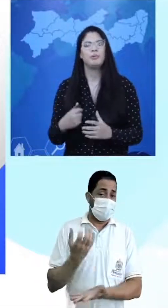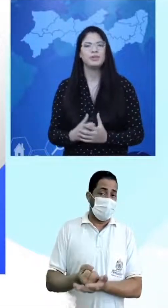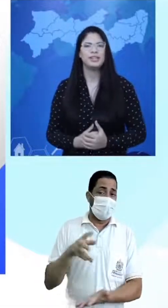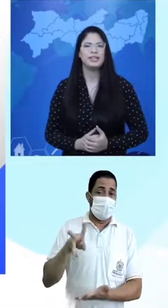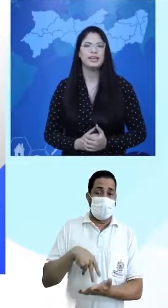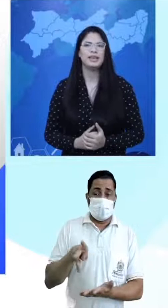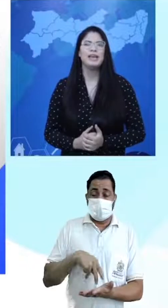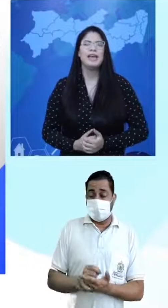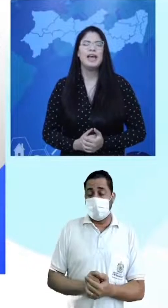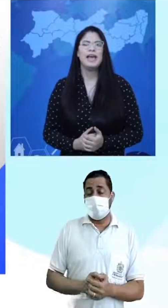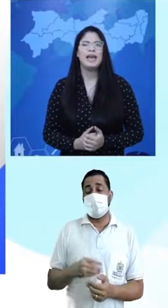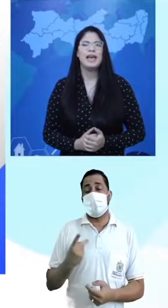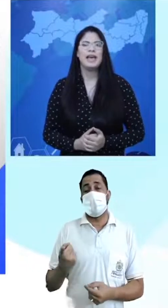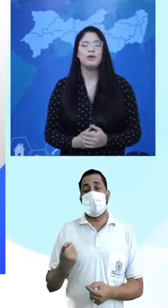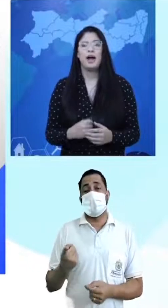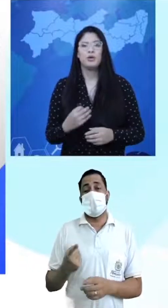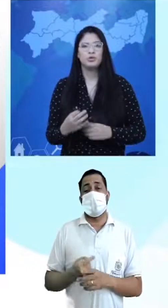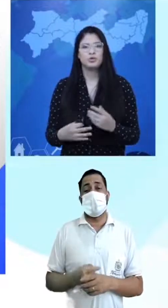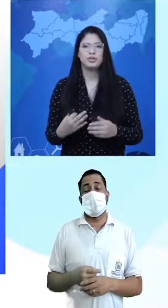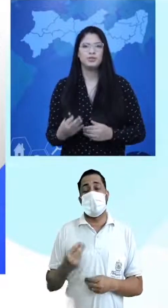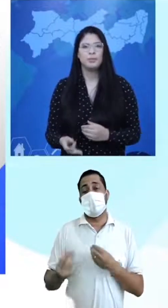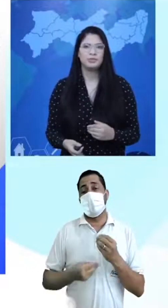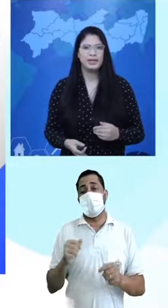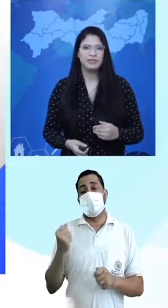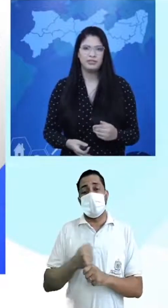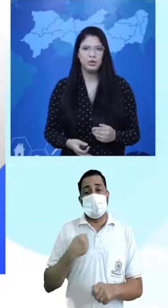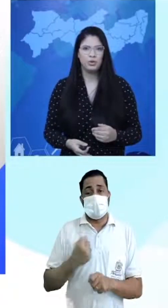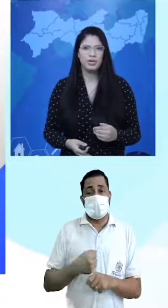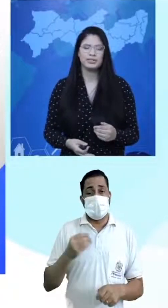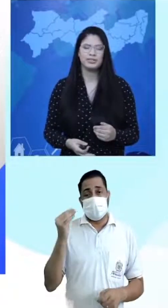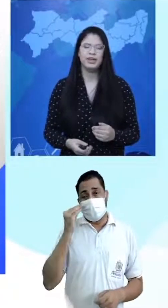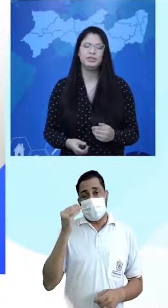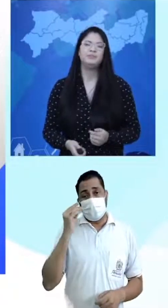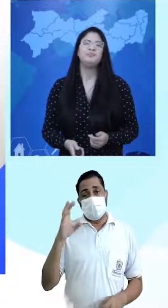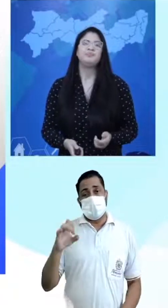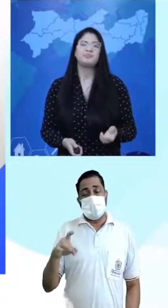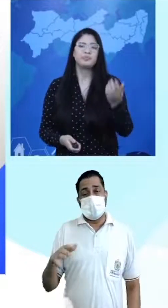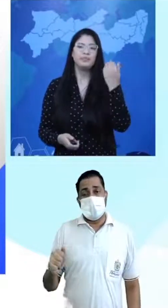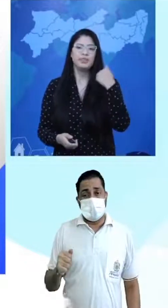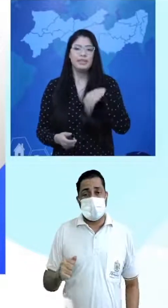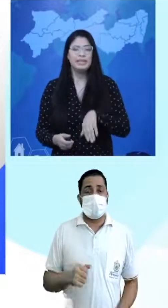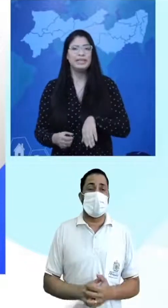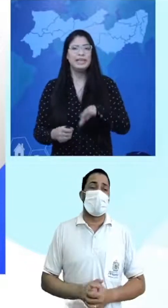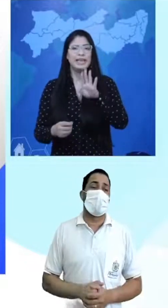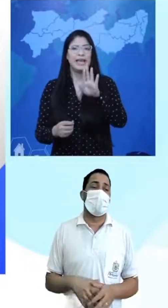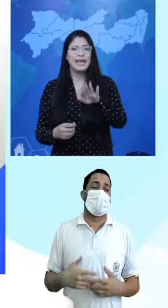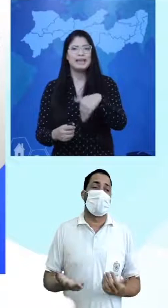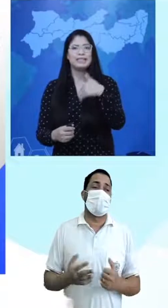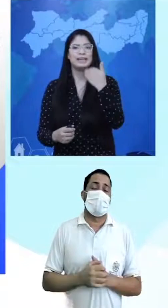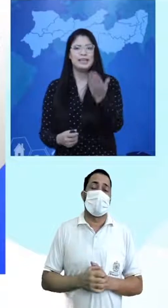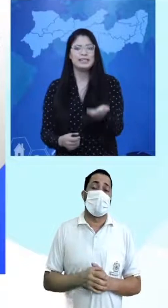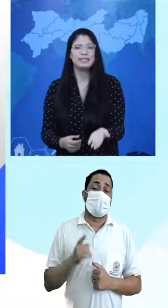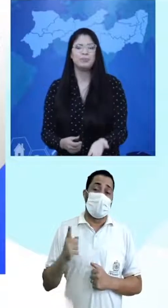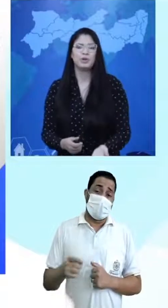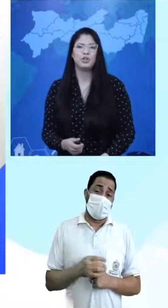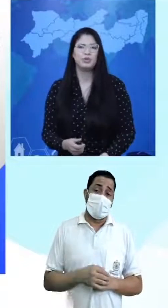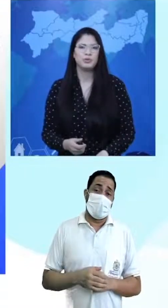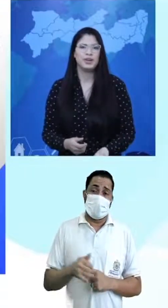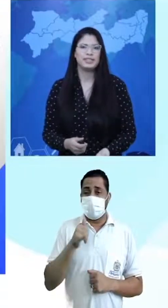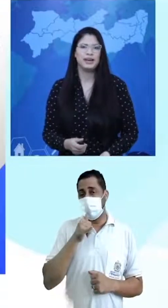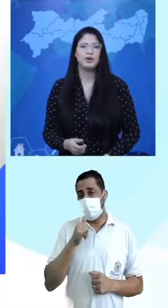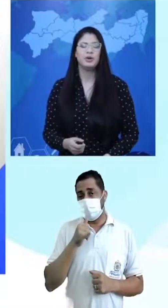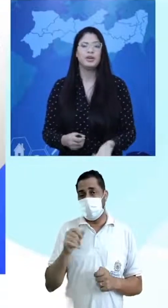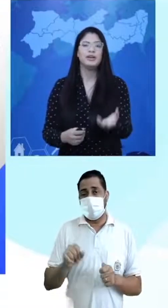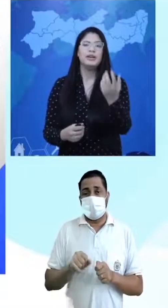como proceder a construção de uma perspectiva cônica, certo? E esse exemplo que nós vamos